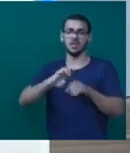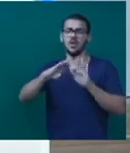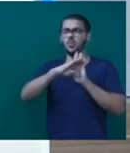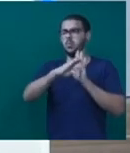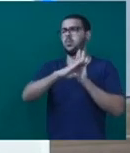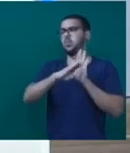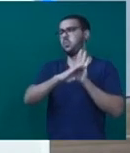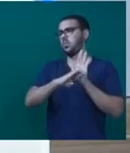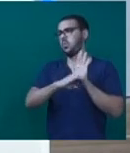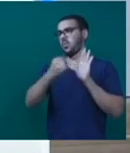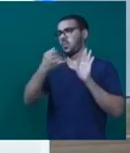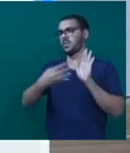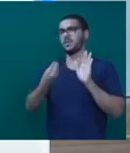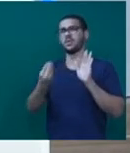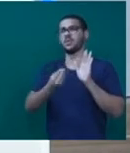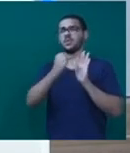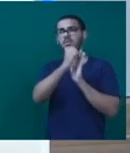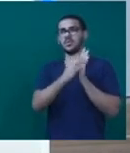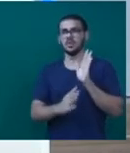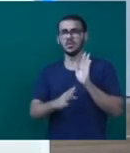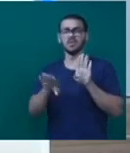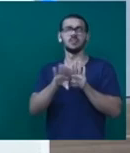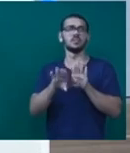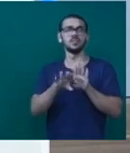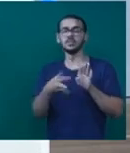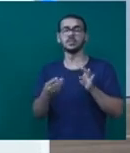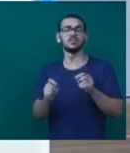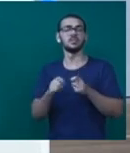as atividades pertinentes